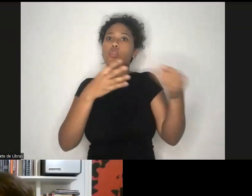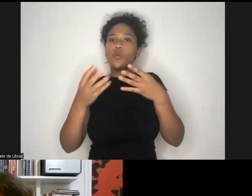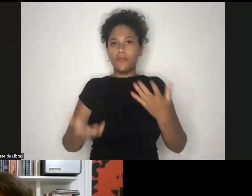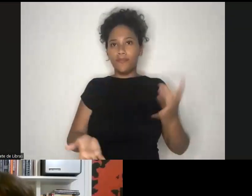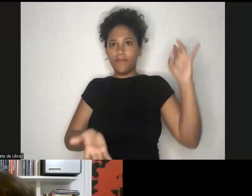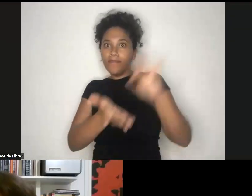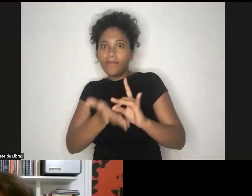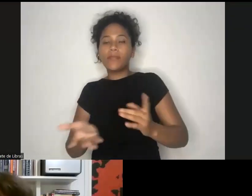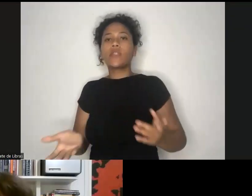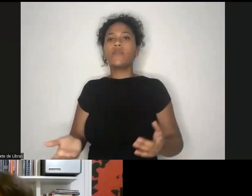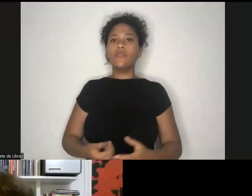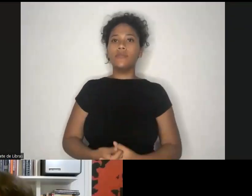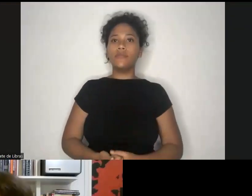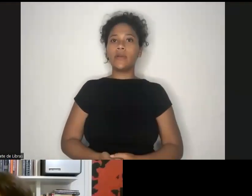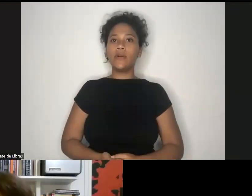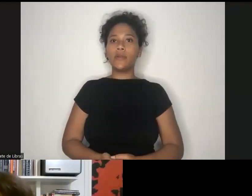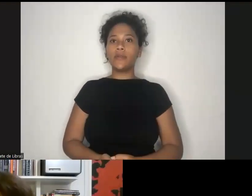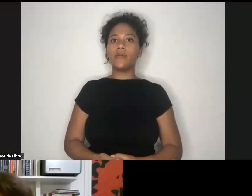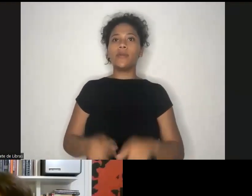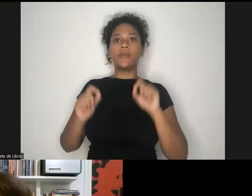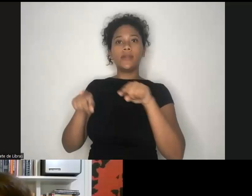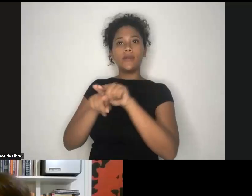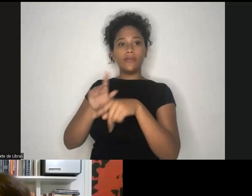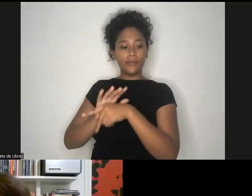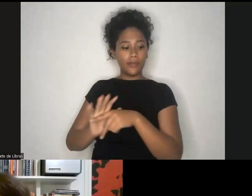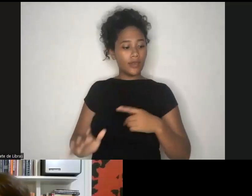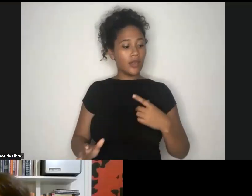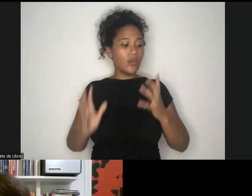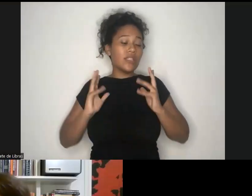isso essencialmente assim